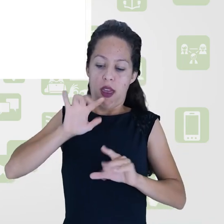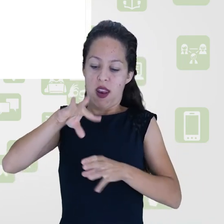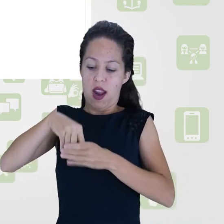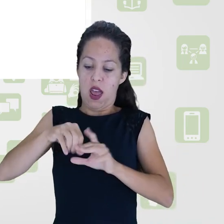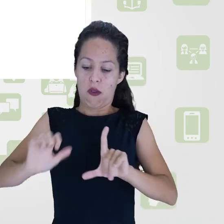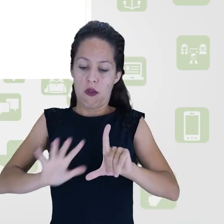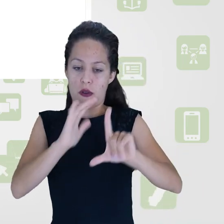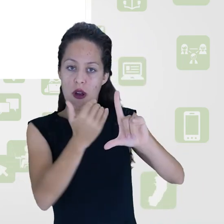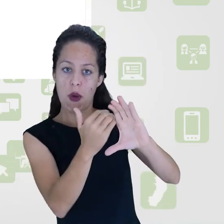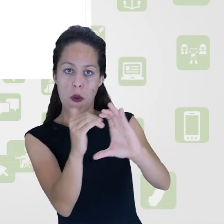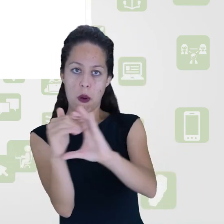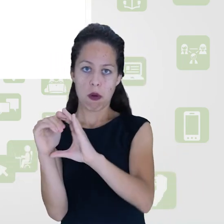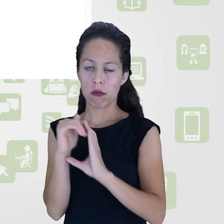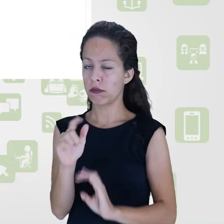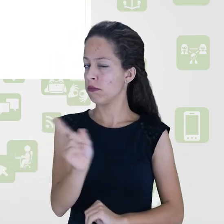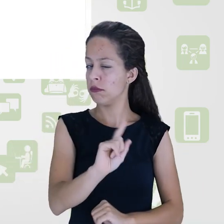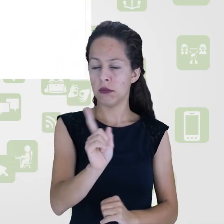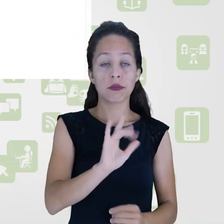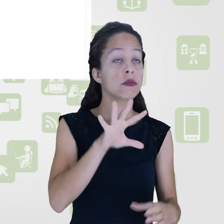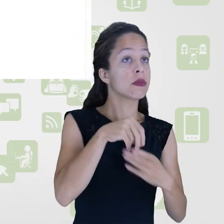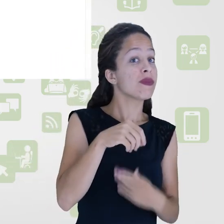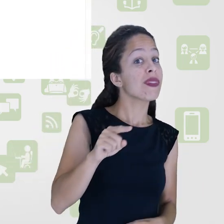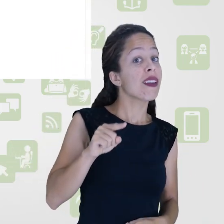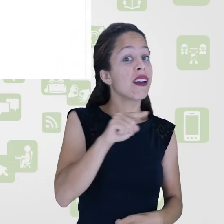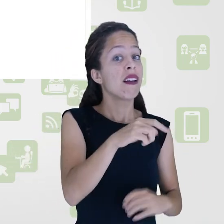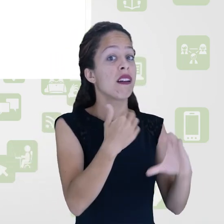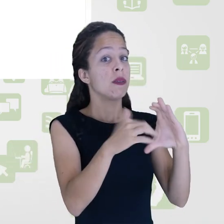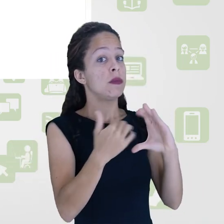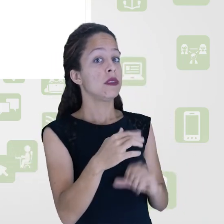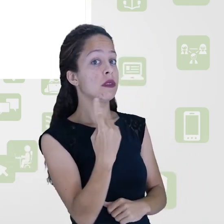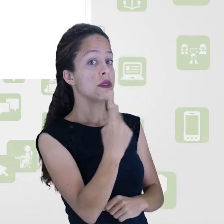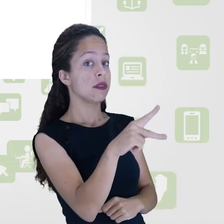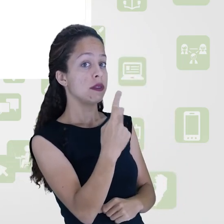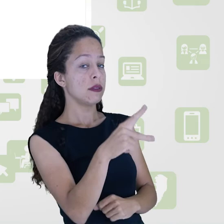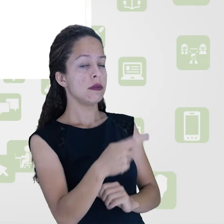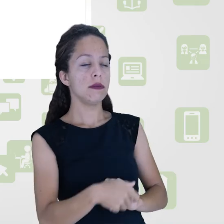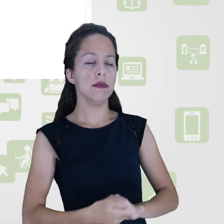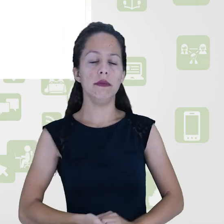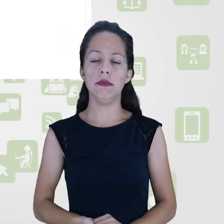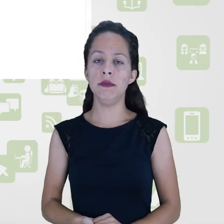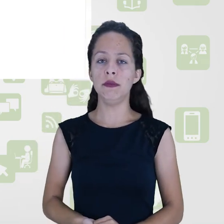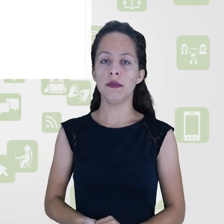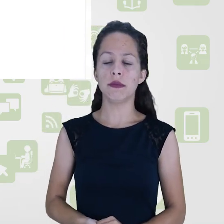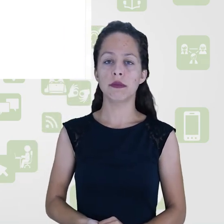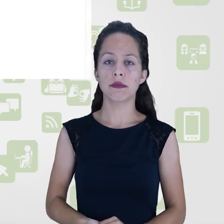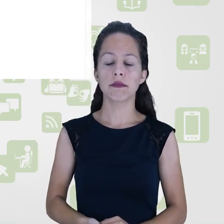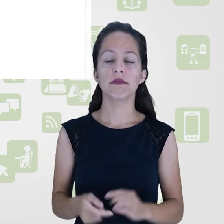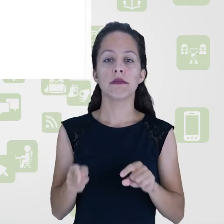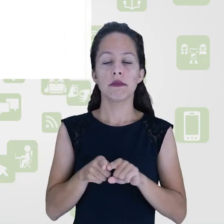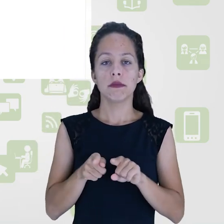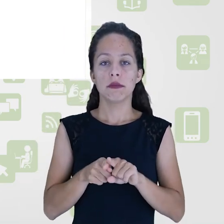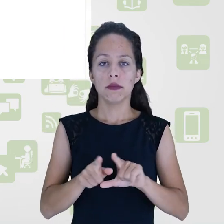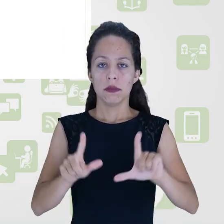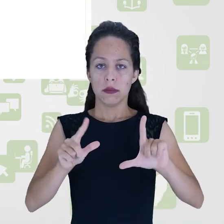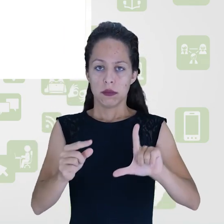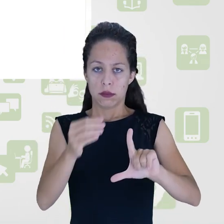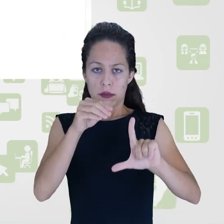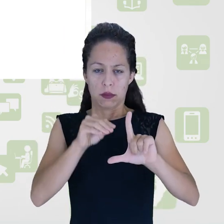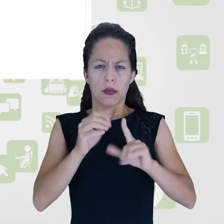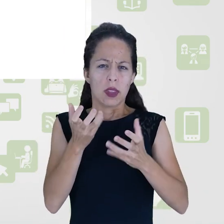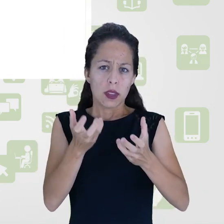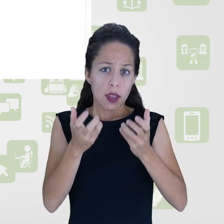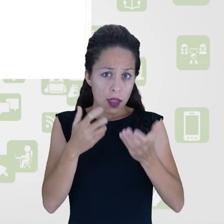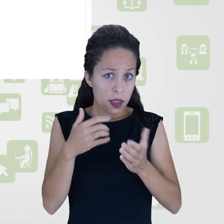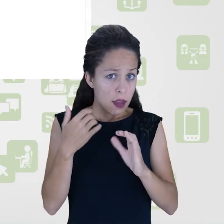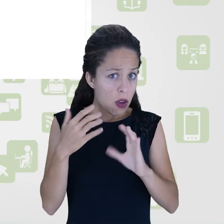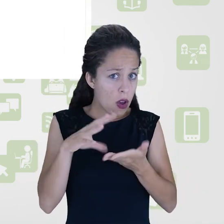meio deste bloco, e sim, ele vai responder pelo e-mail. E, por fim, aqui, se você quer ou não receber